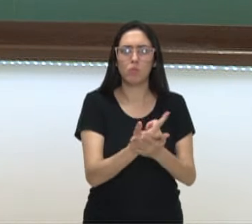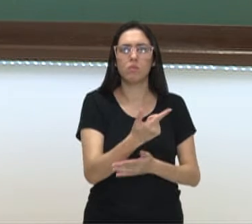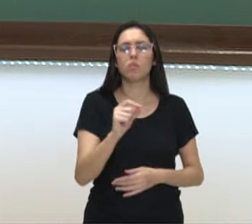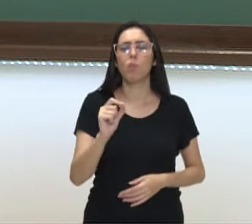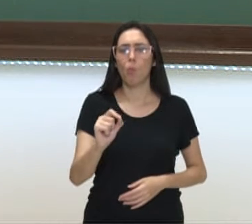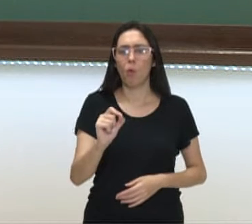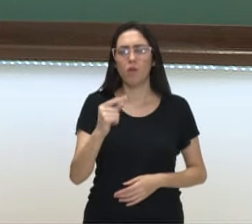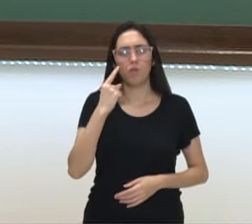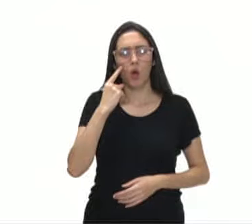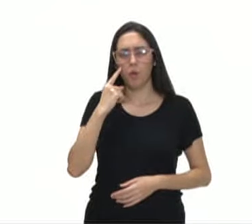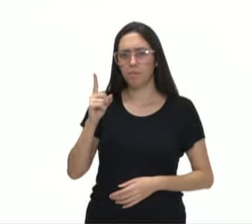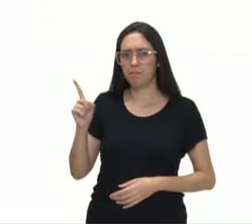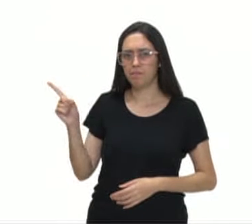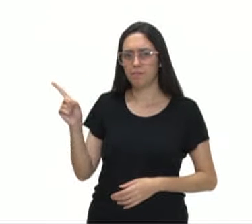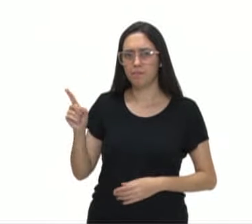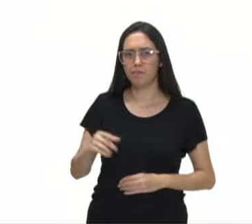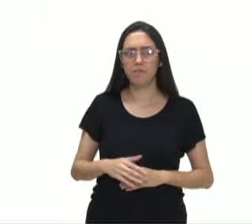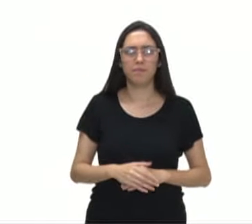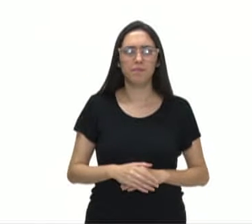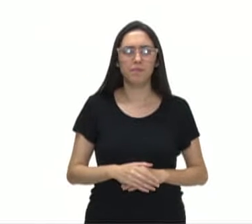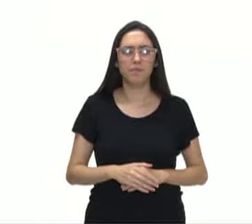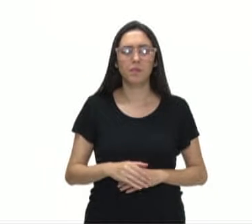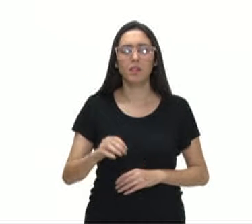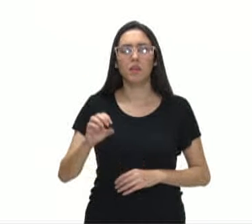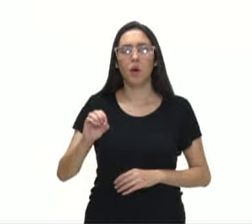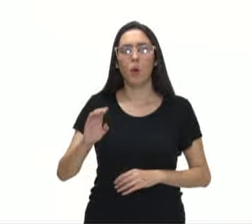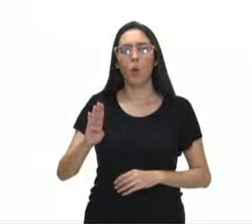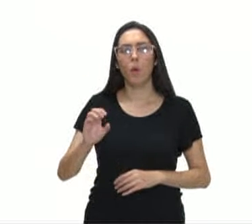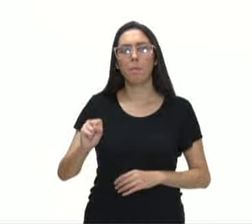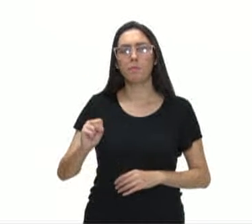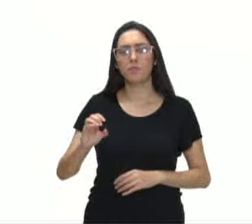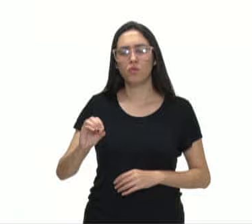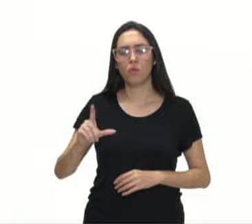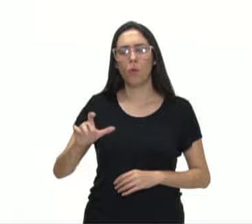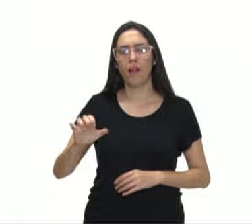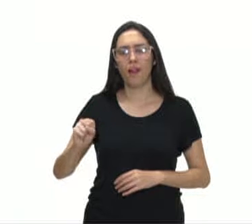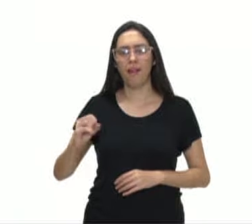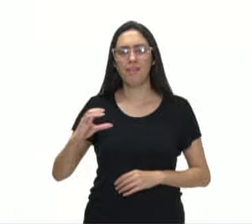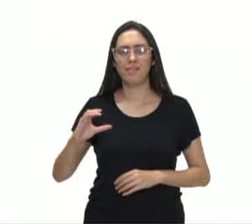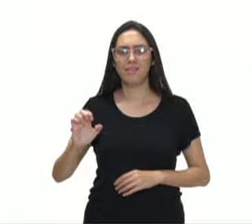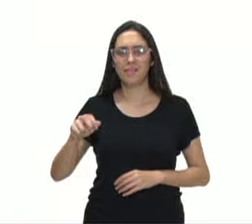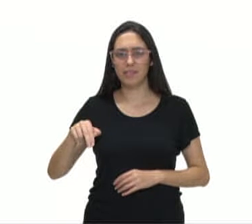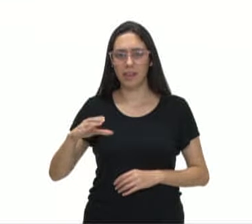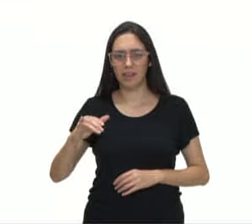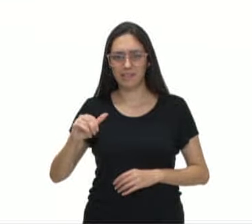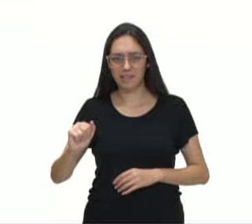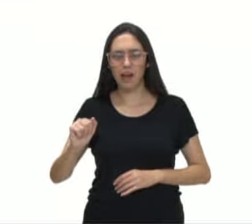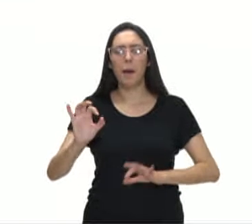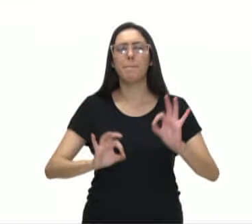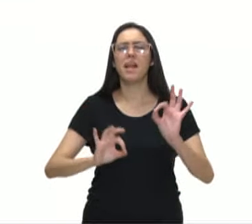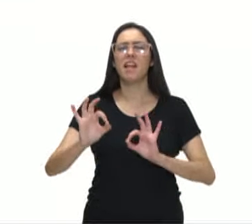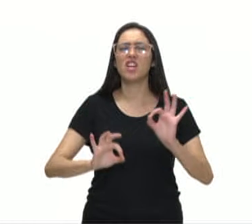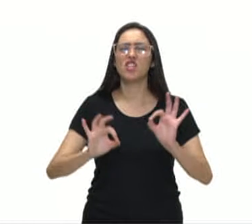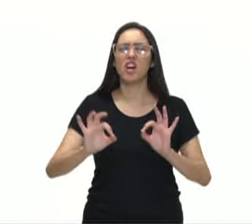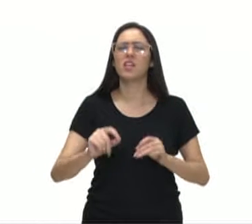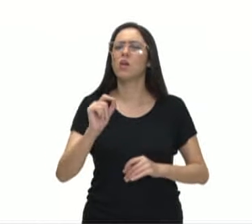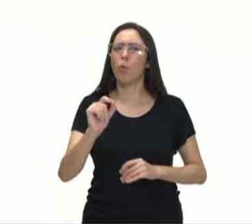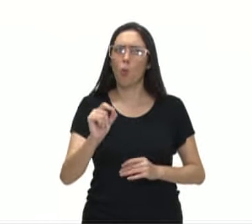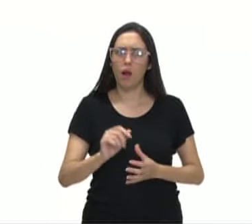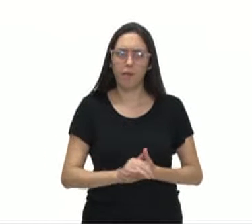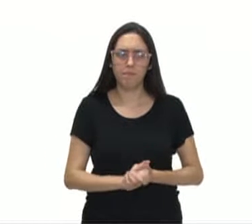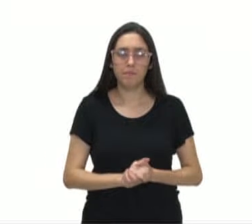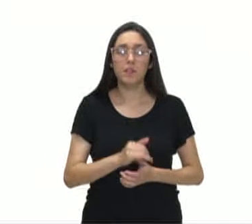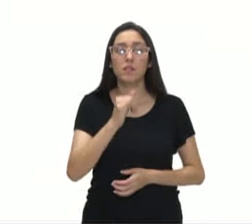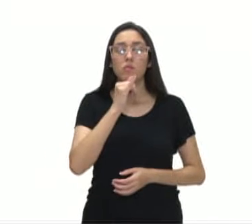para você aqui a ideia de obsolescência planejada. Confere aqui na tela que a obsolescência planejada é quando um produto